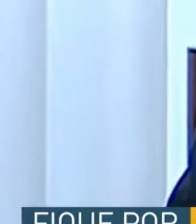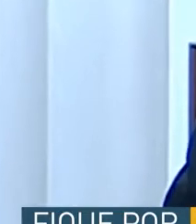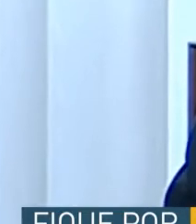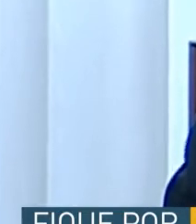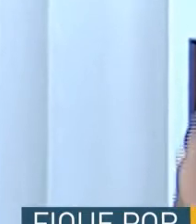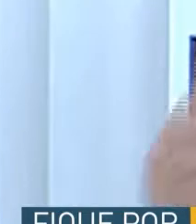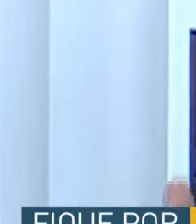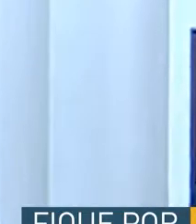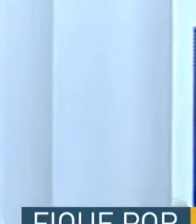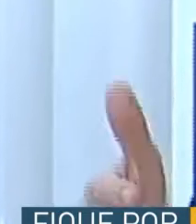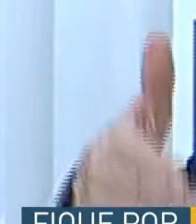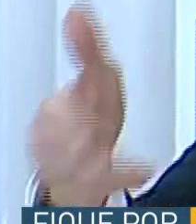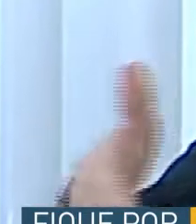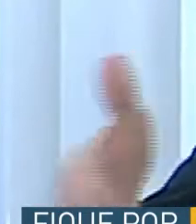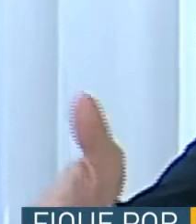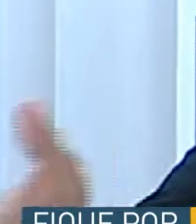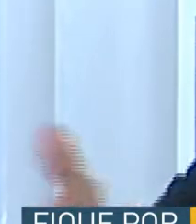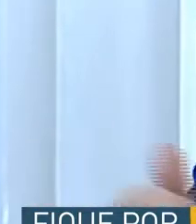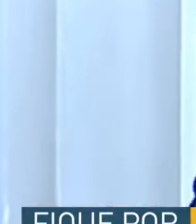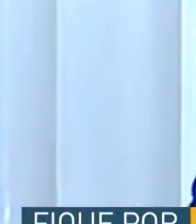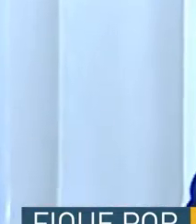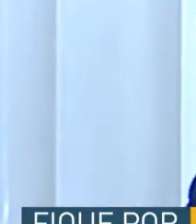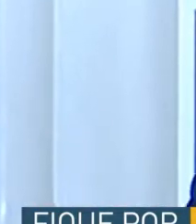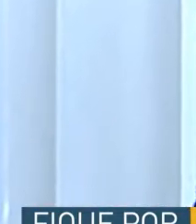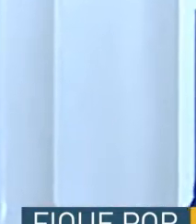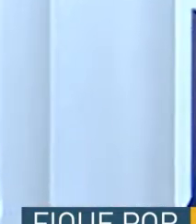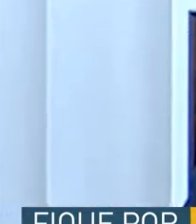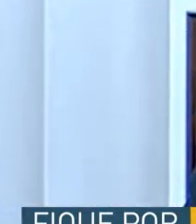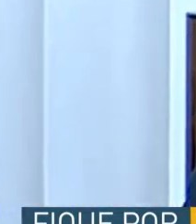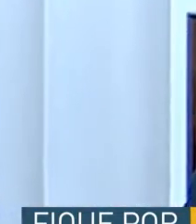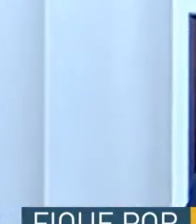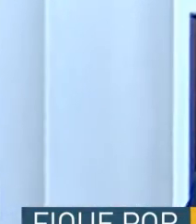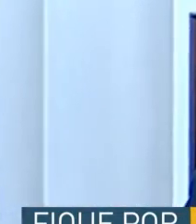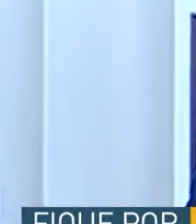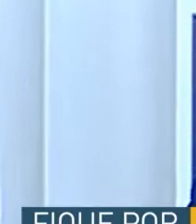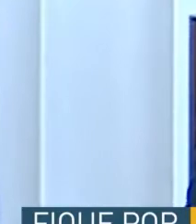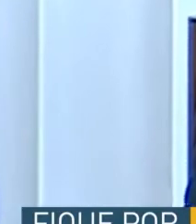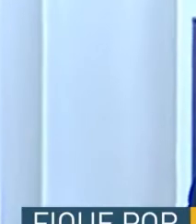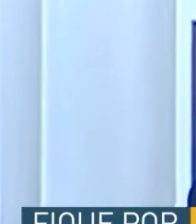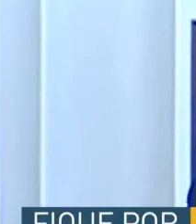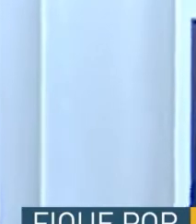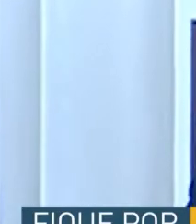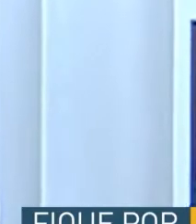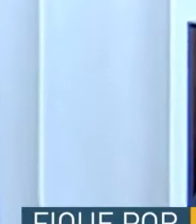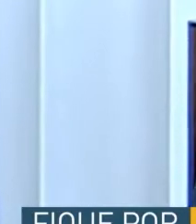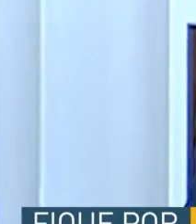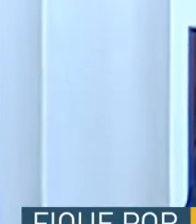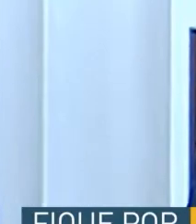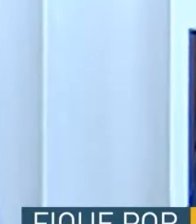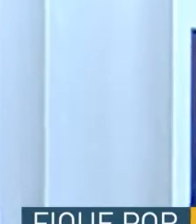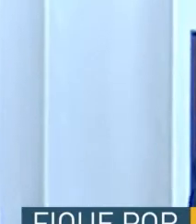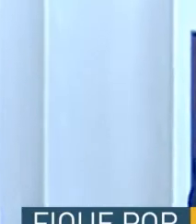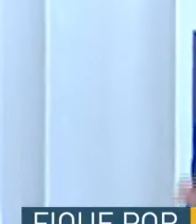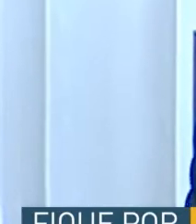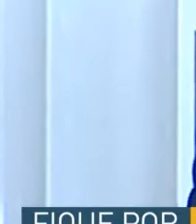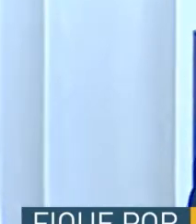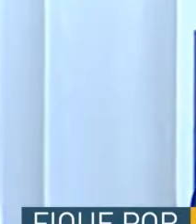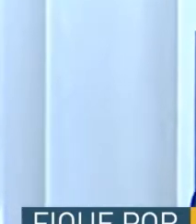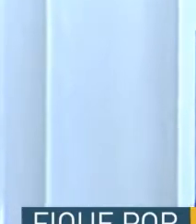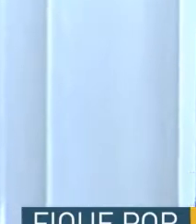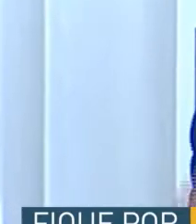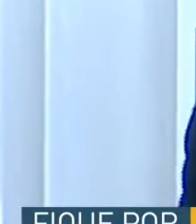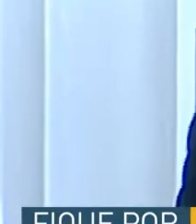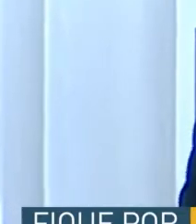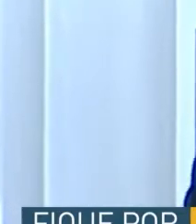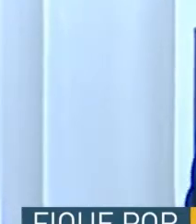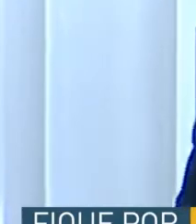em fevereiro deste ano ou naquele período, porque é, de novo, uma necessidade numérica,